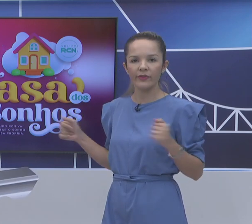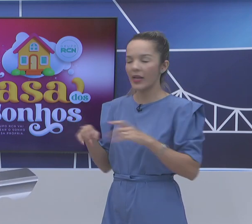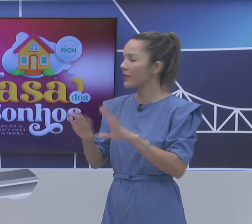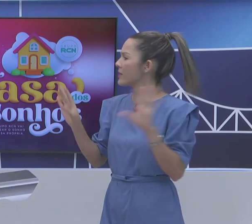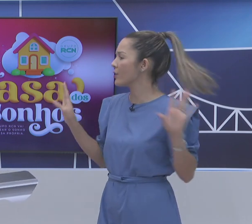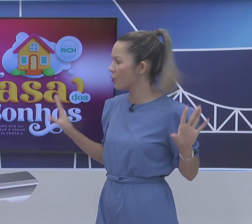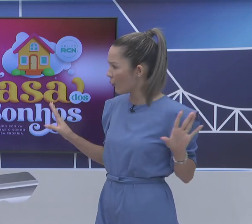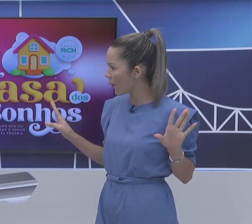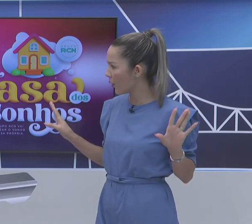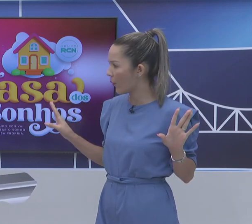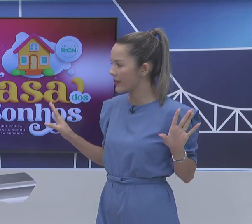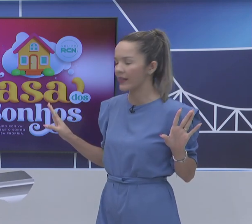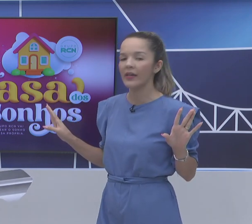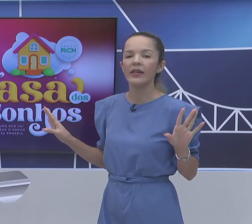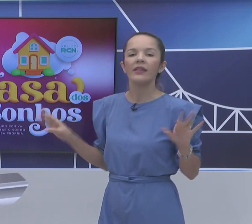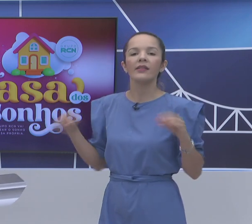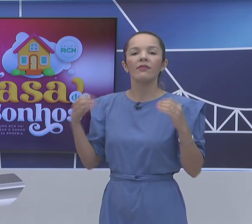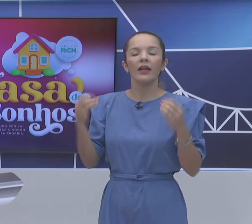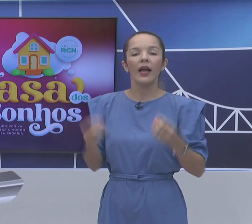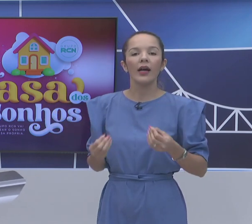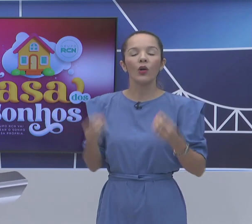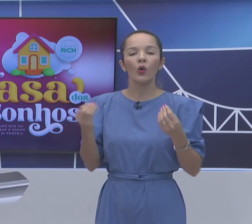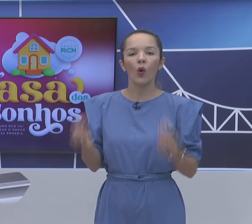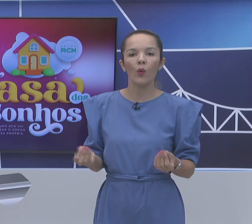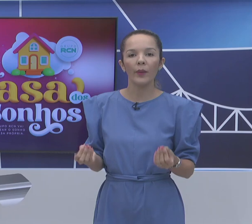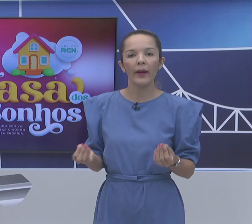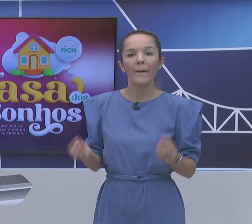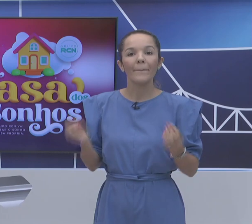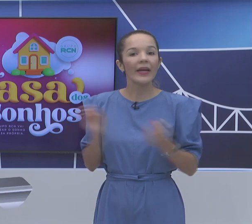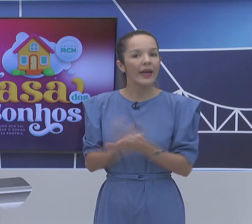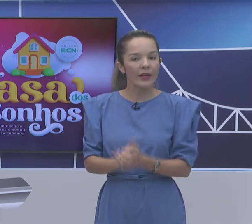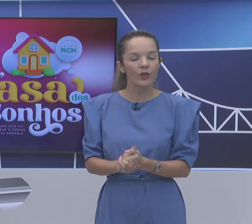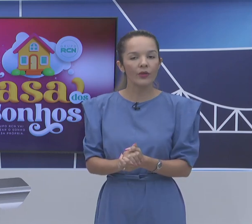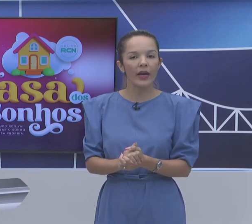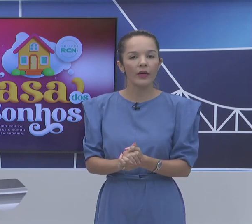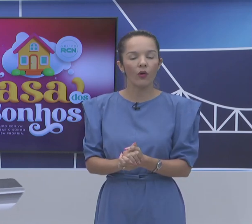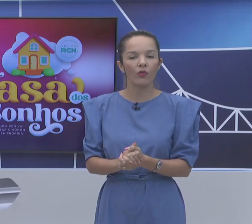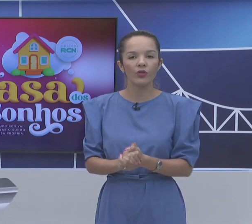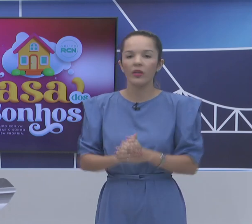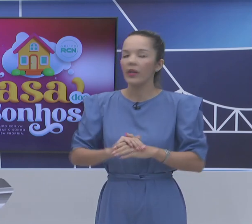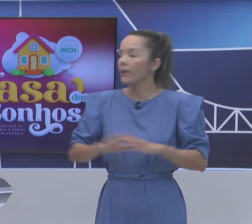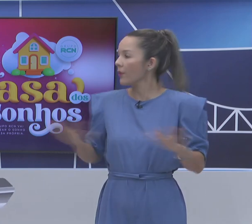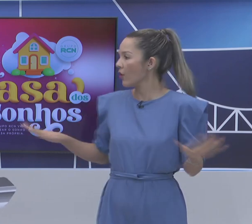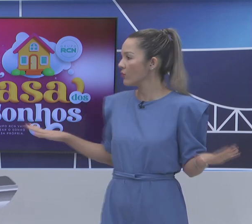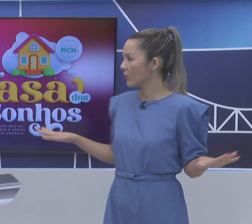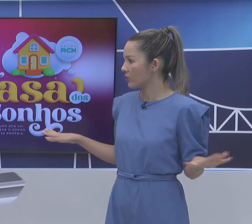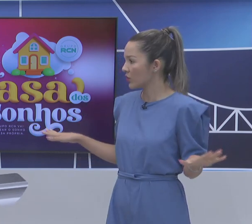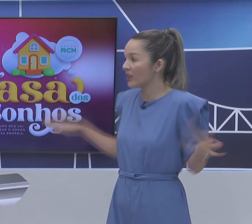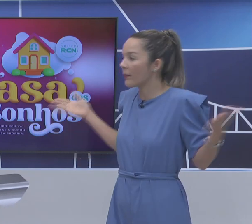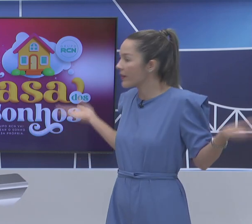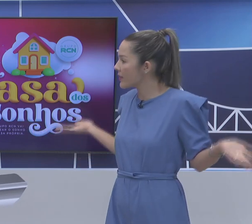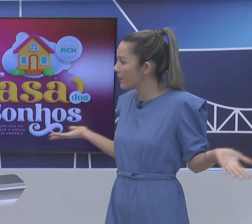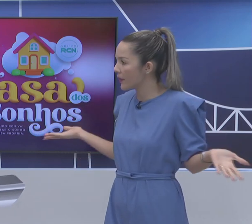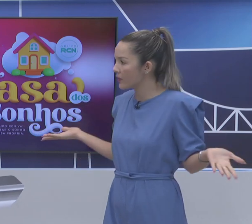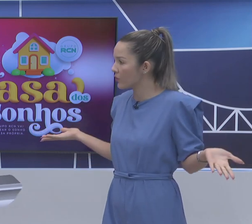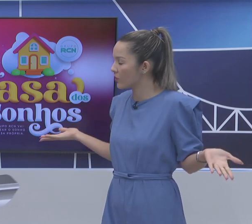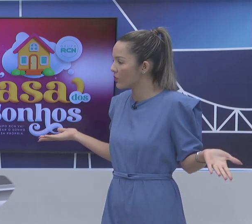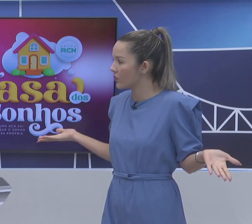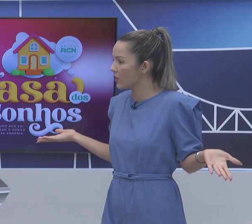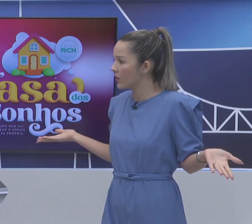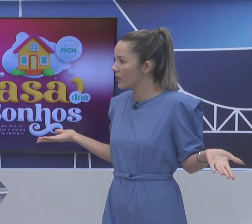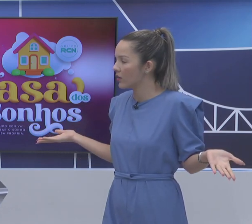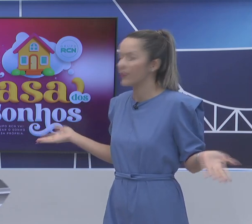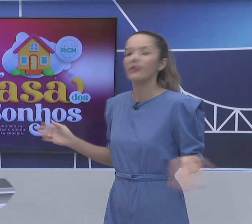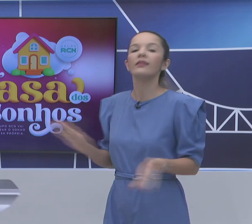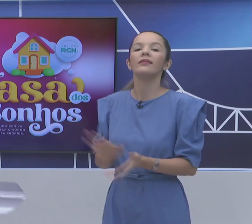Entendeu? Você tá precisando de alguma coisa. Sim. Você vai lá, compra, preenche o QR Code e pronto. Você já tá participando.